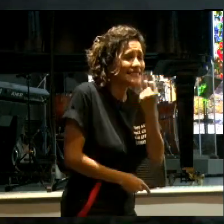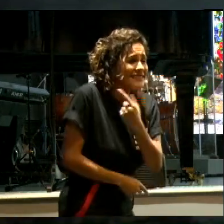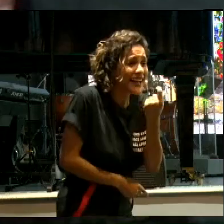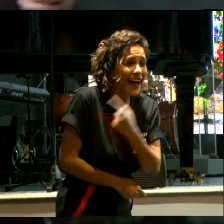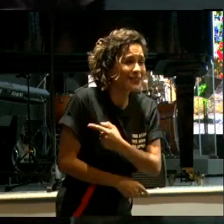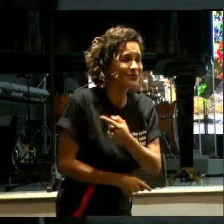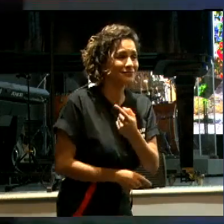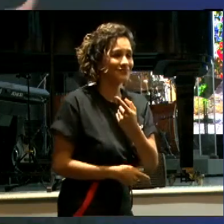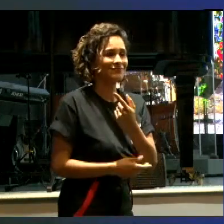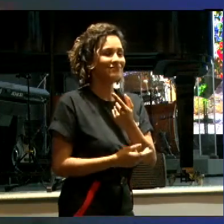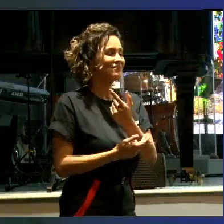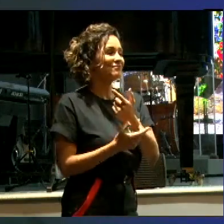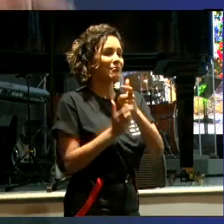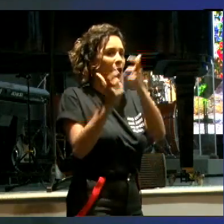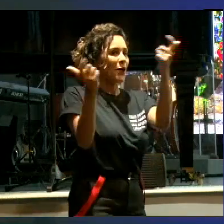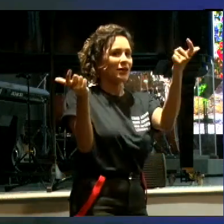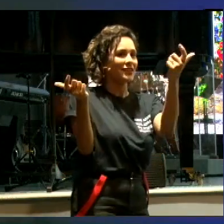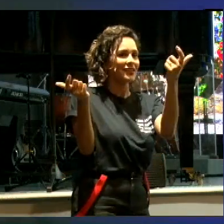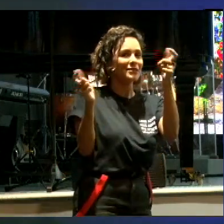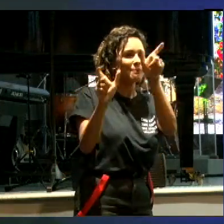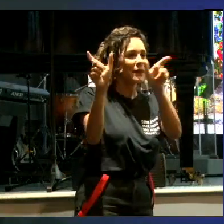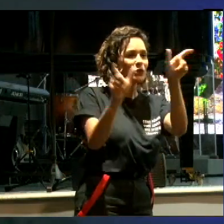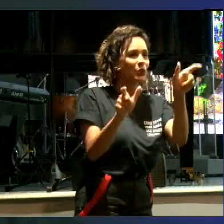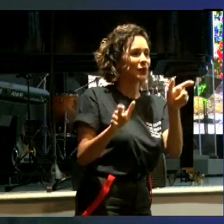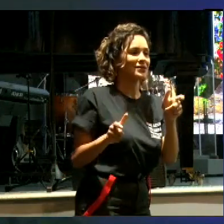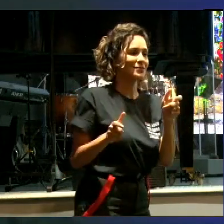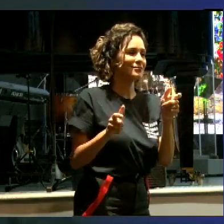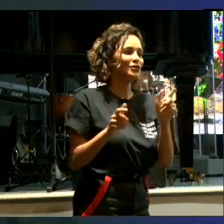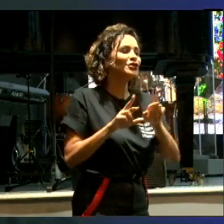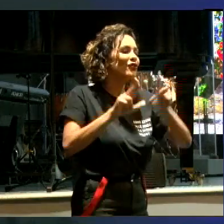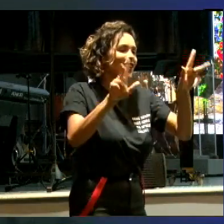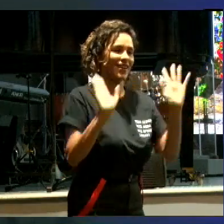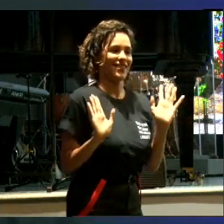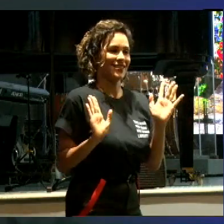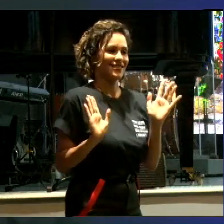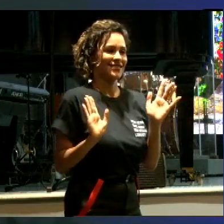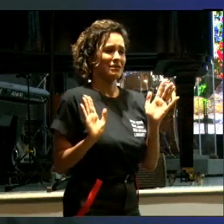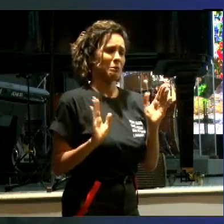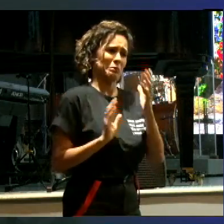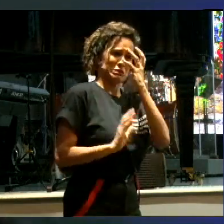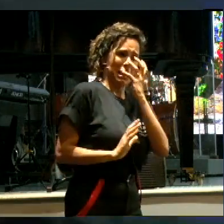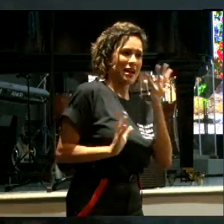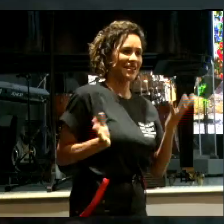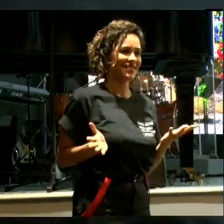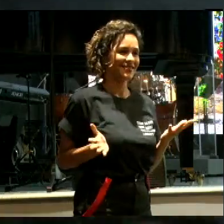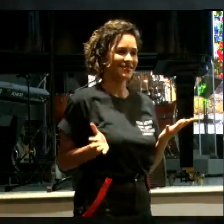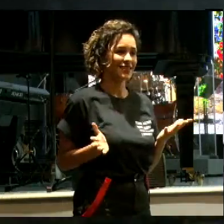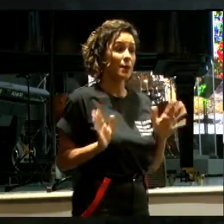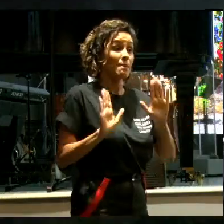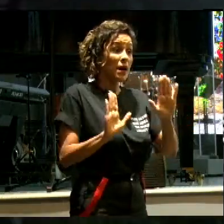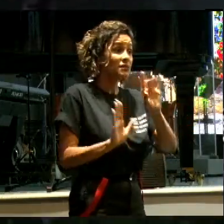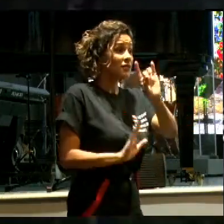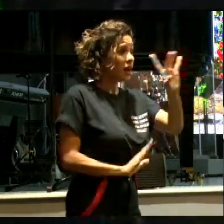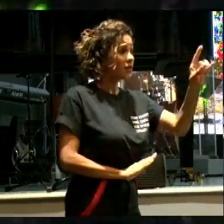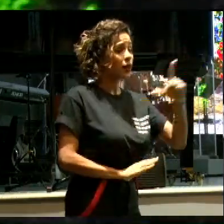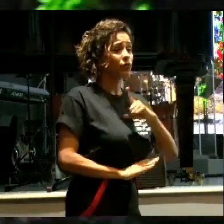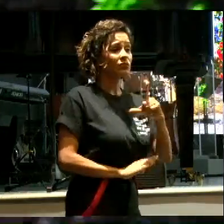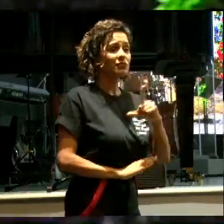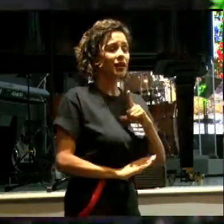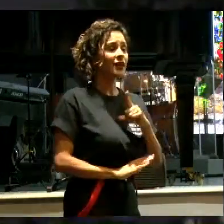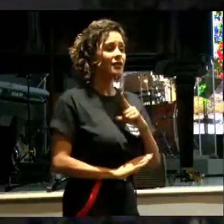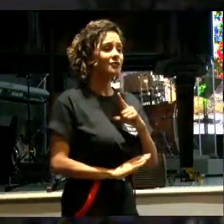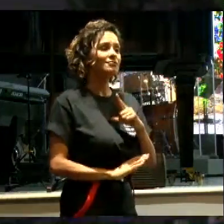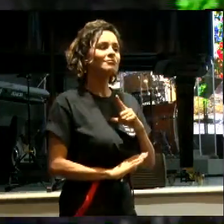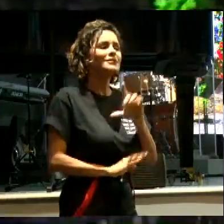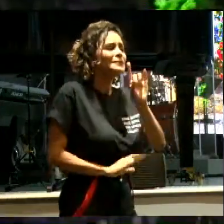que nós não temos a graça de Deus. Por quê? Porque cada um vem com algo